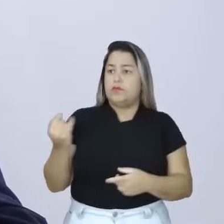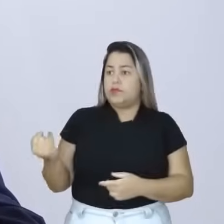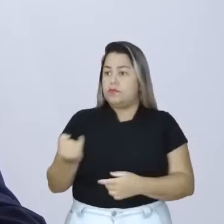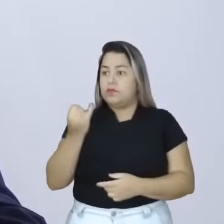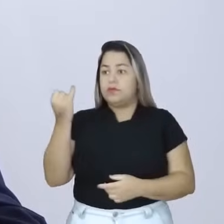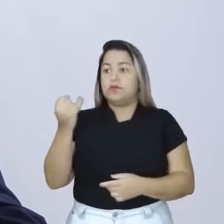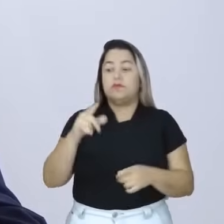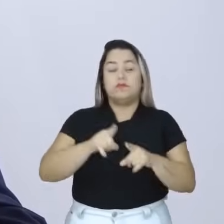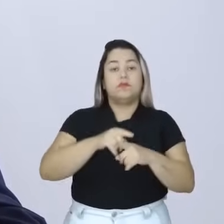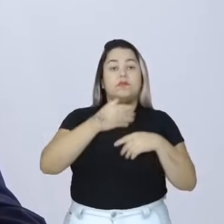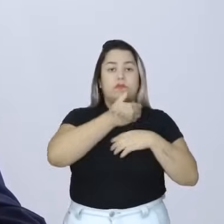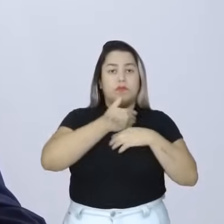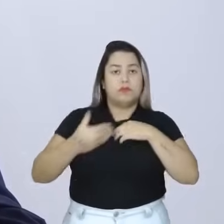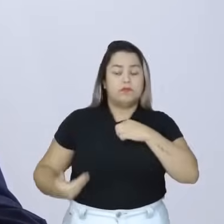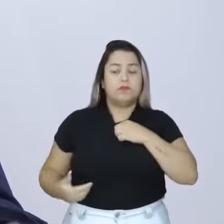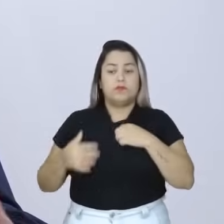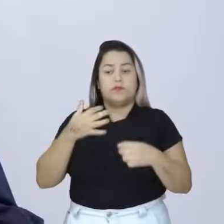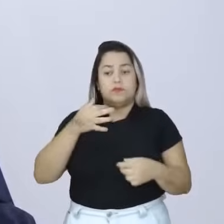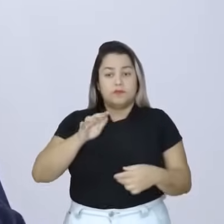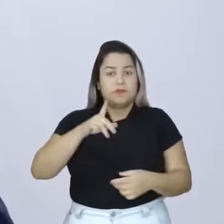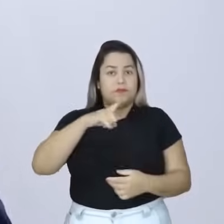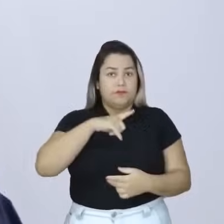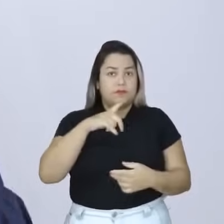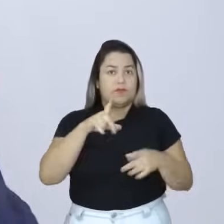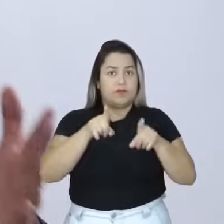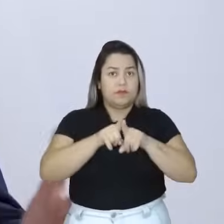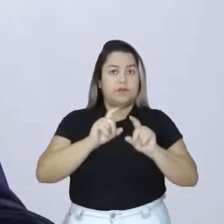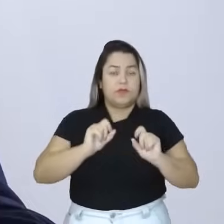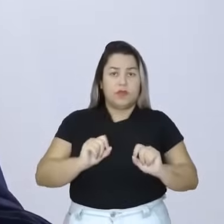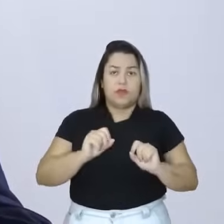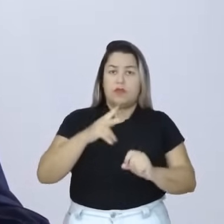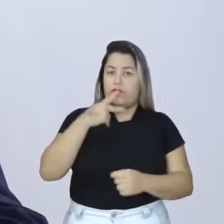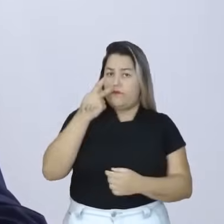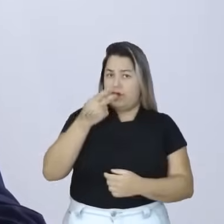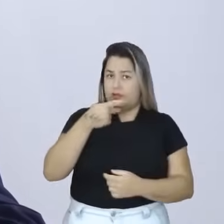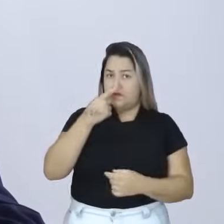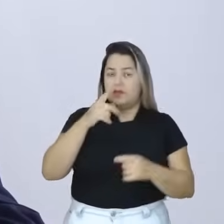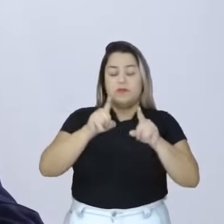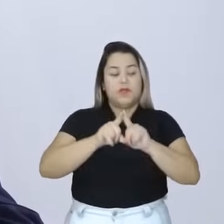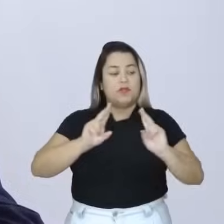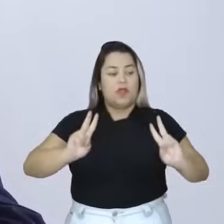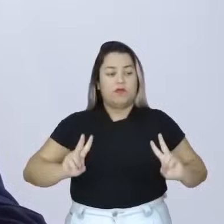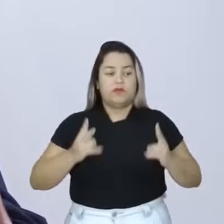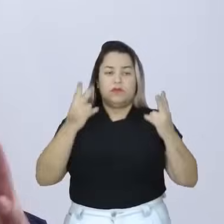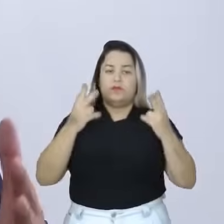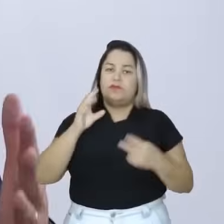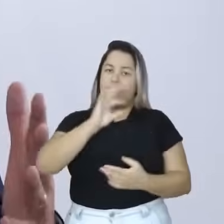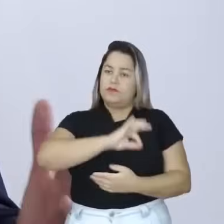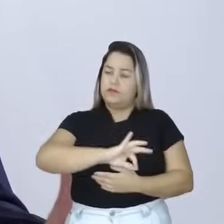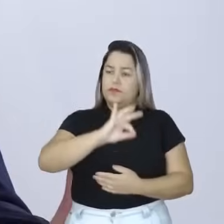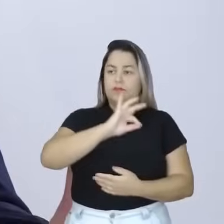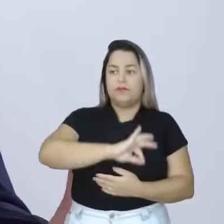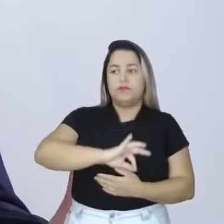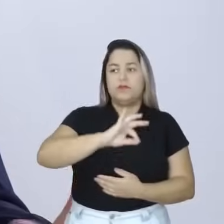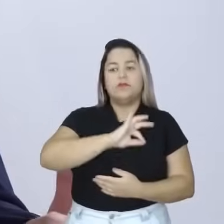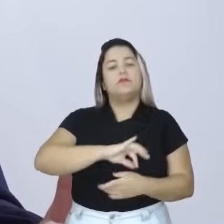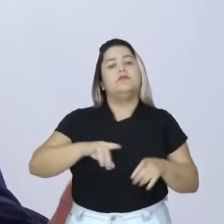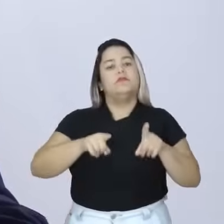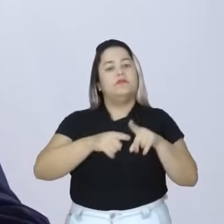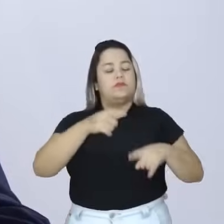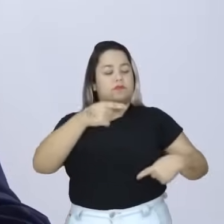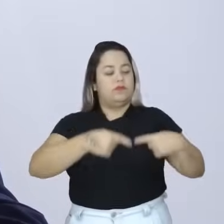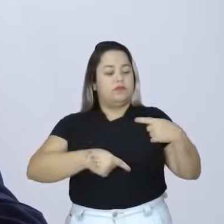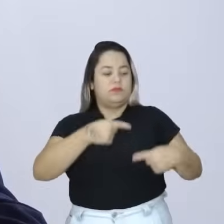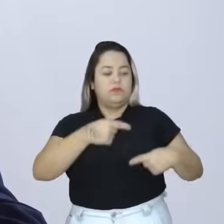e que o governo federal tem se debruçado nisso. Nessas questões que eu falei, na valorização do salário mínimo, na rediscussão com os